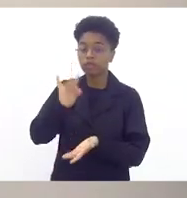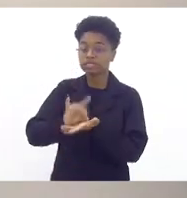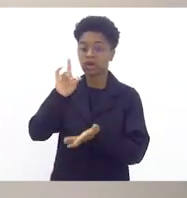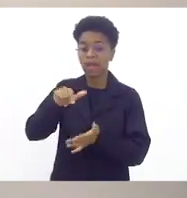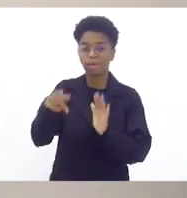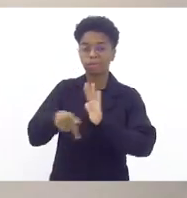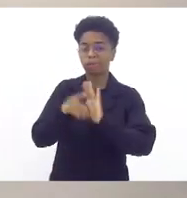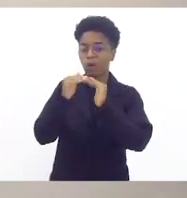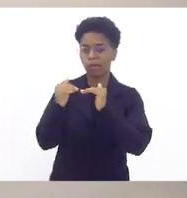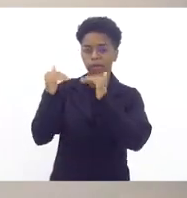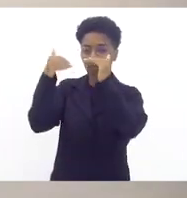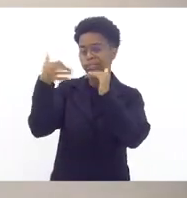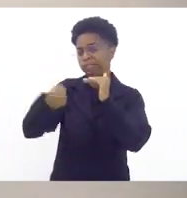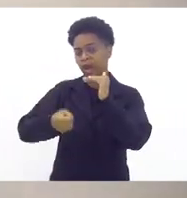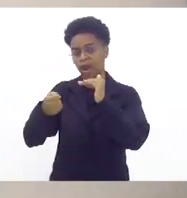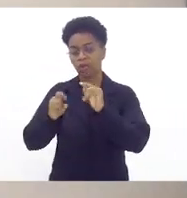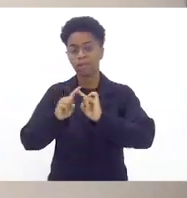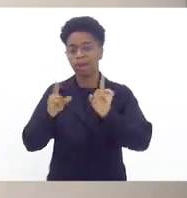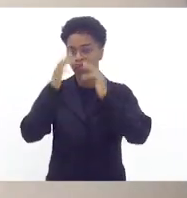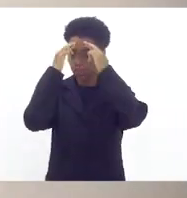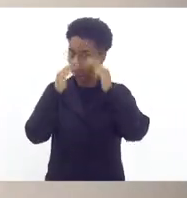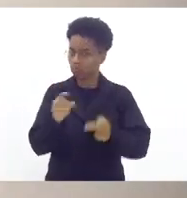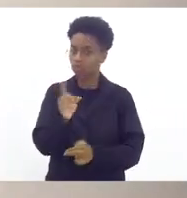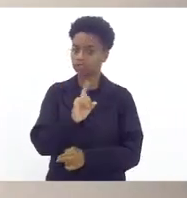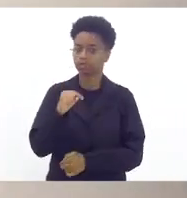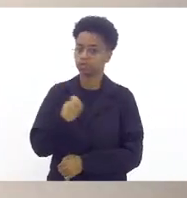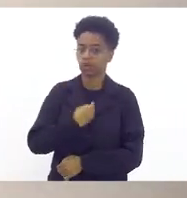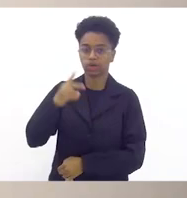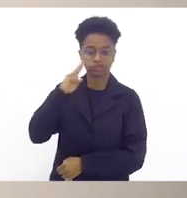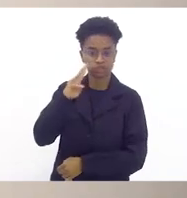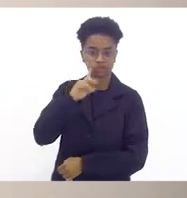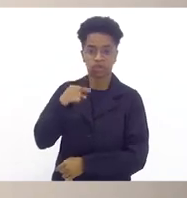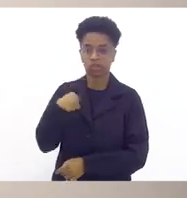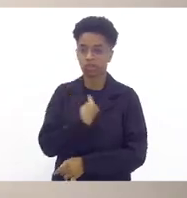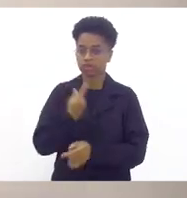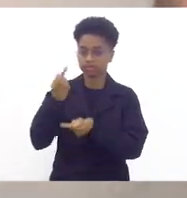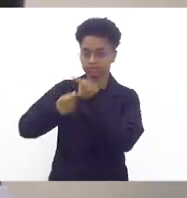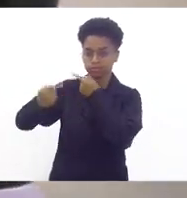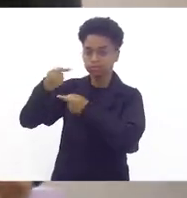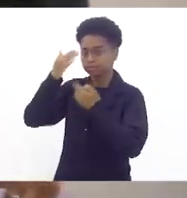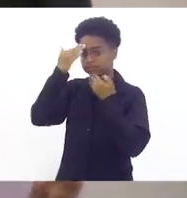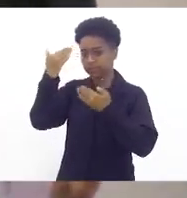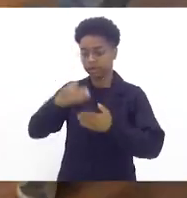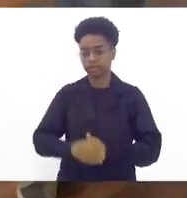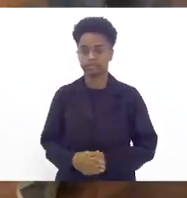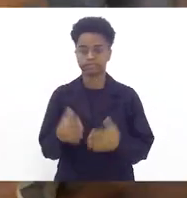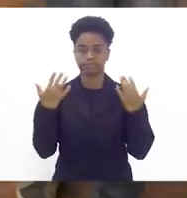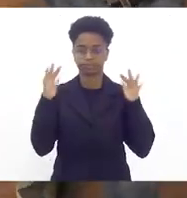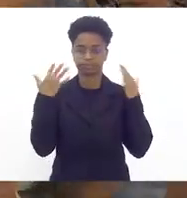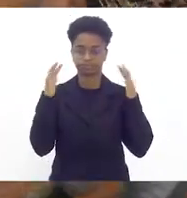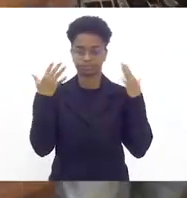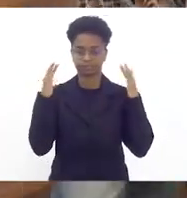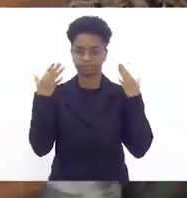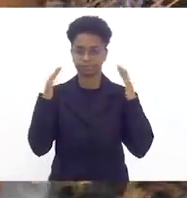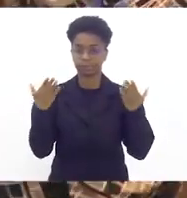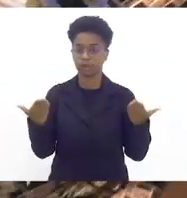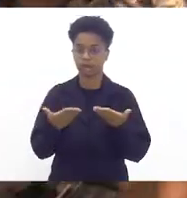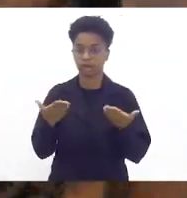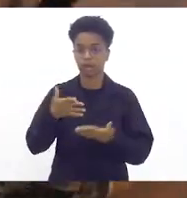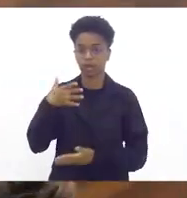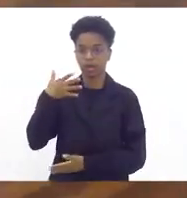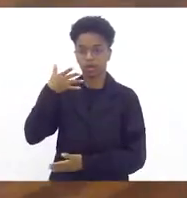das parcelas brancas que não respeitam a nossa história, a nossa ancestralidade. Obrigado. Obrigado, Edson. A próxima,